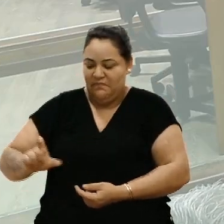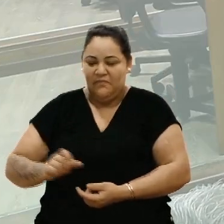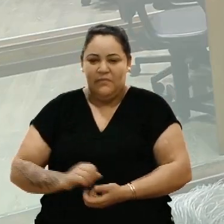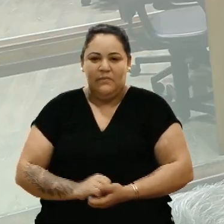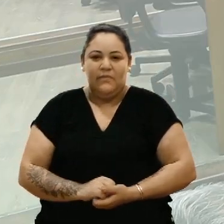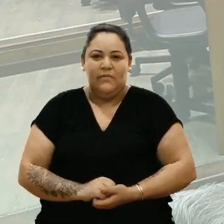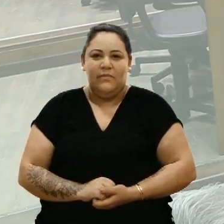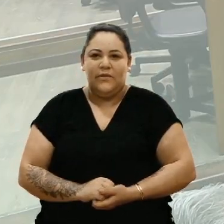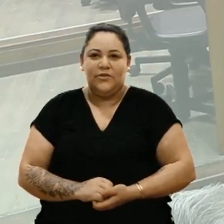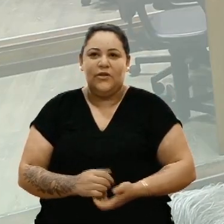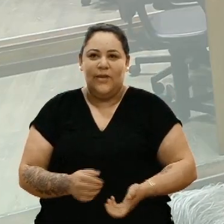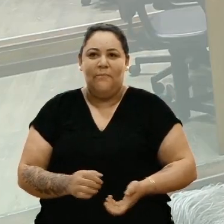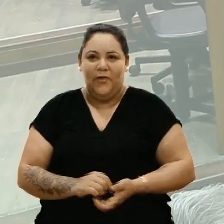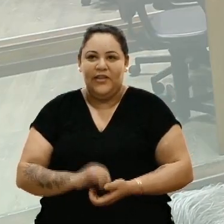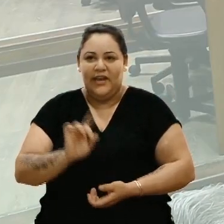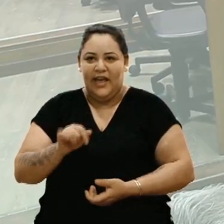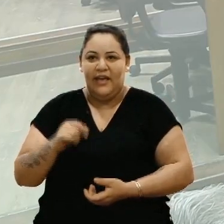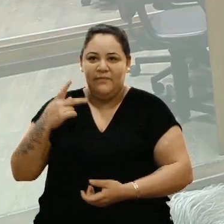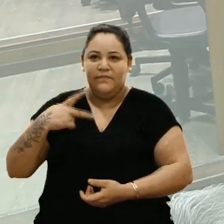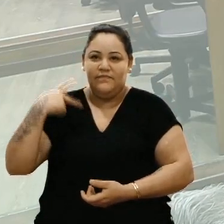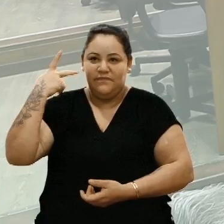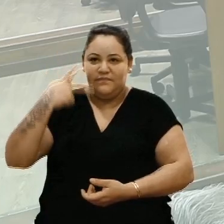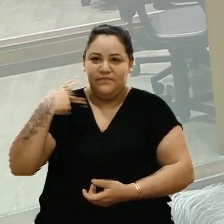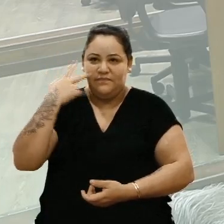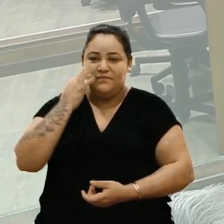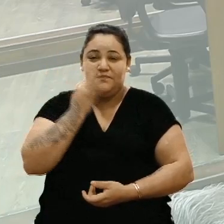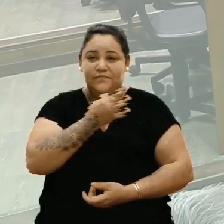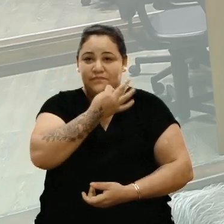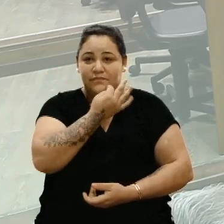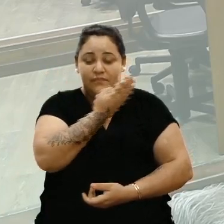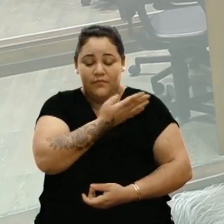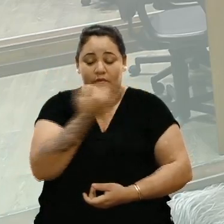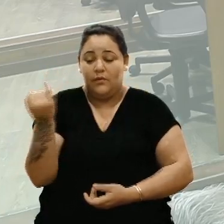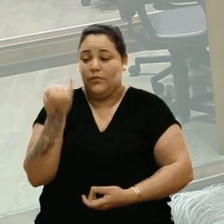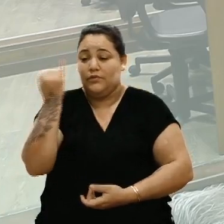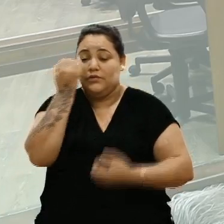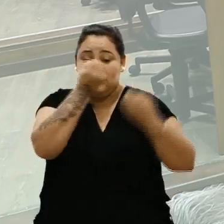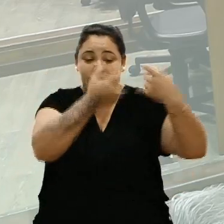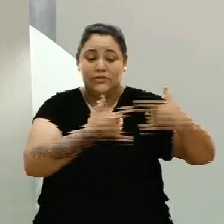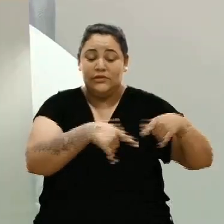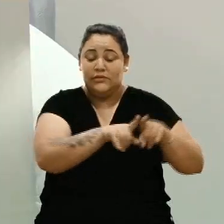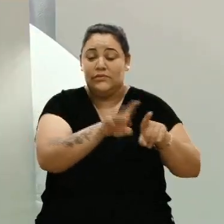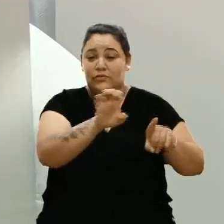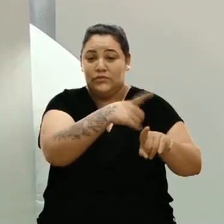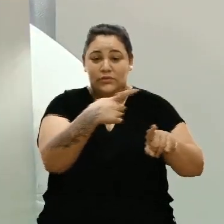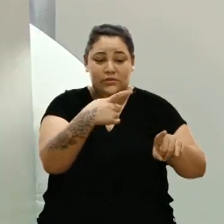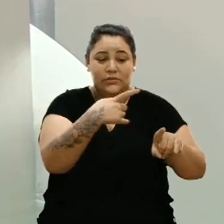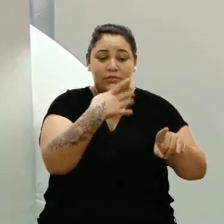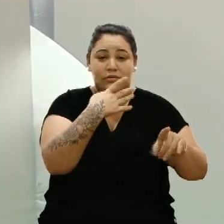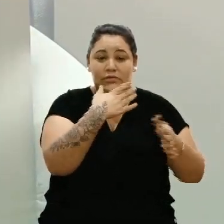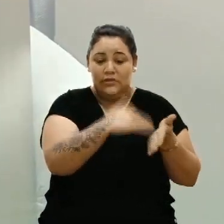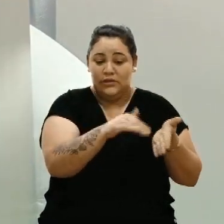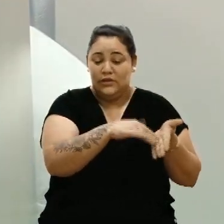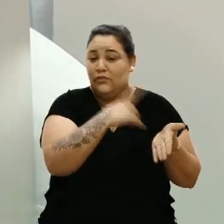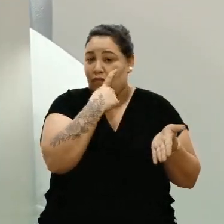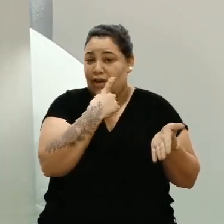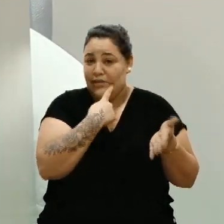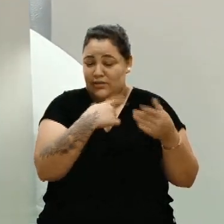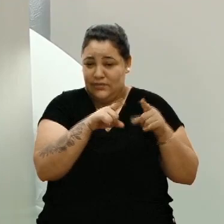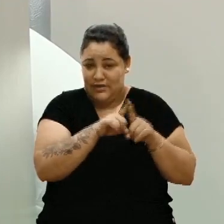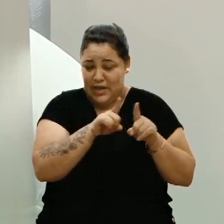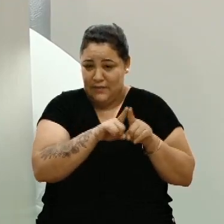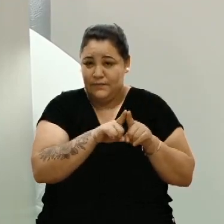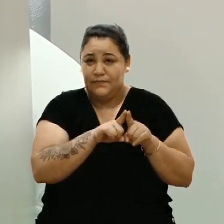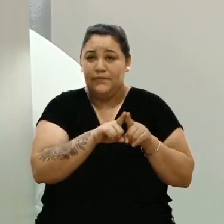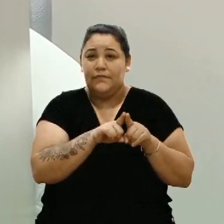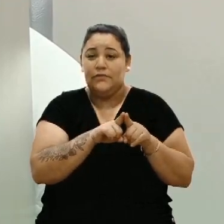Vereadora Tatiane, eu ouvi atentamente a explicação do ex-secretário Petrini